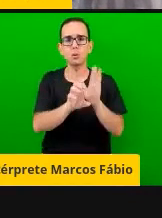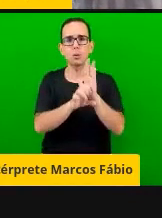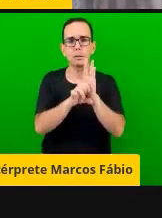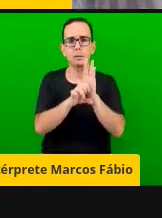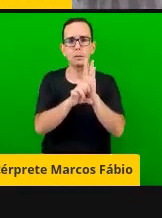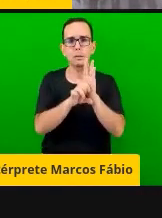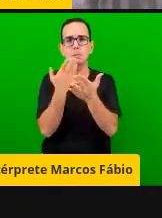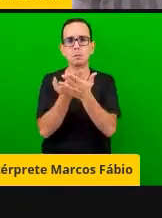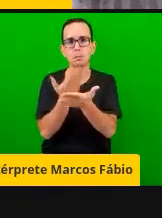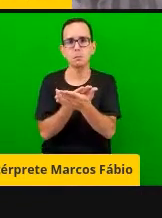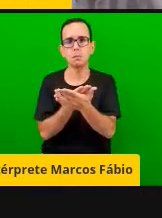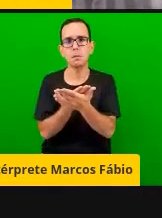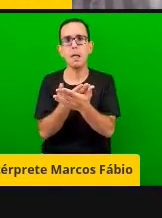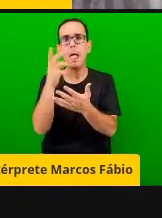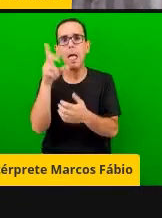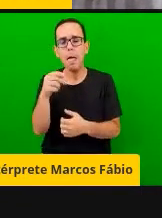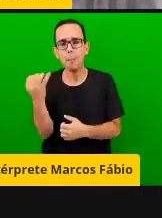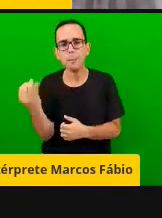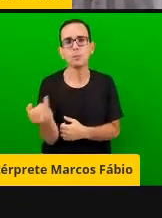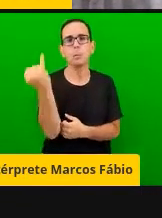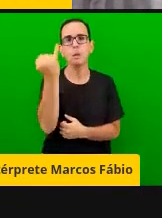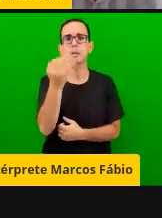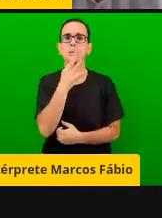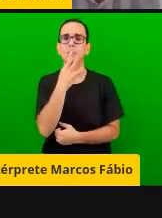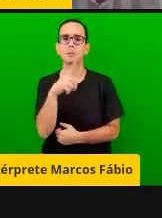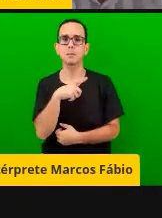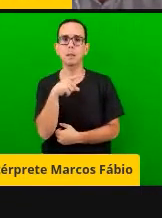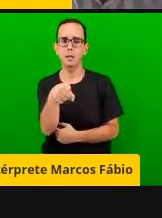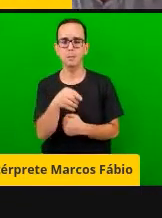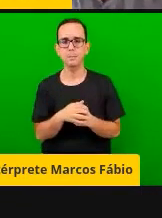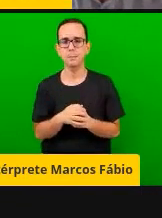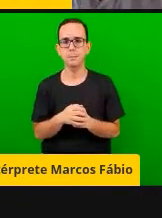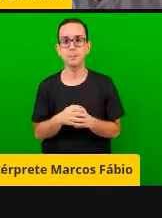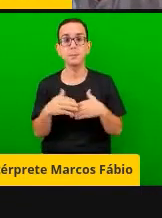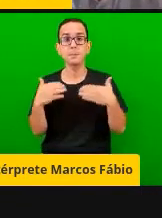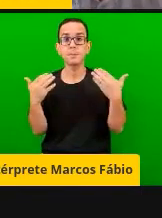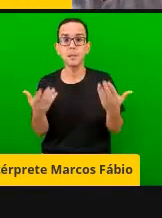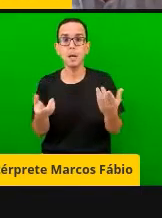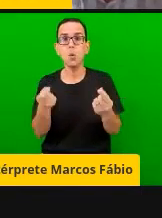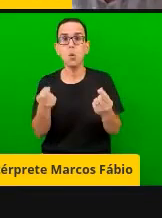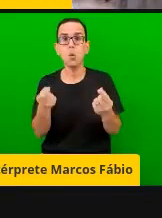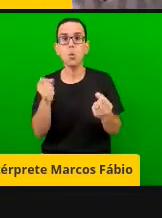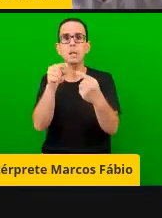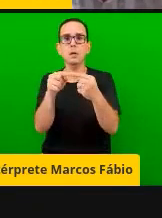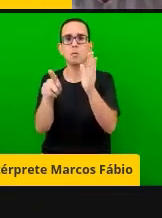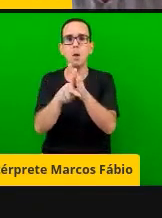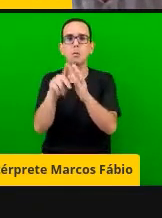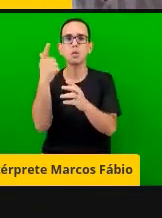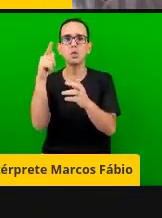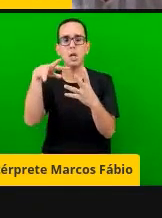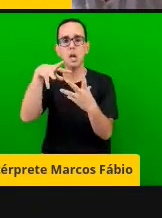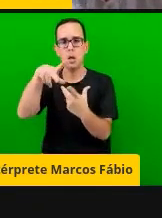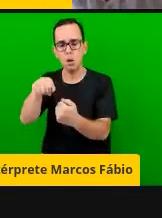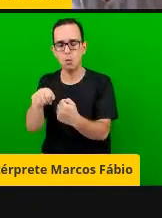enquanto fundamentador do seu conhecimento. E, no que diz respeito à geopolítica, também as